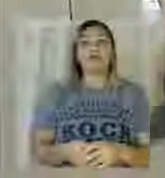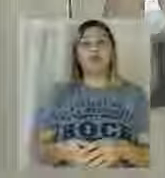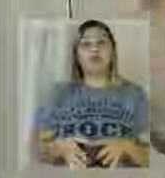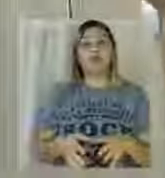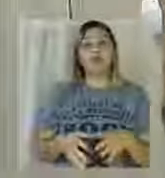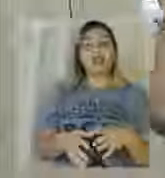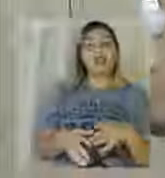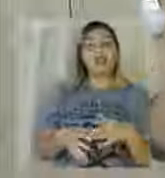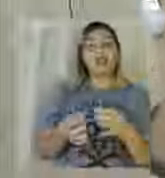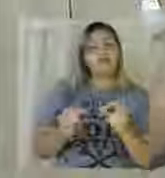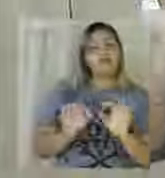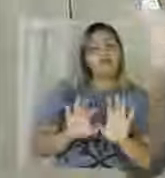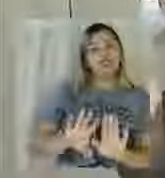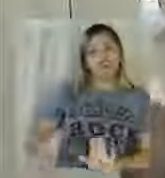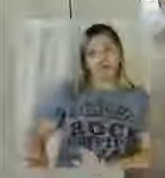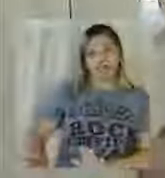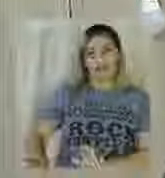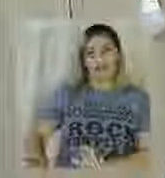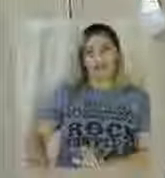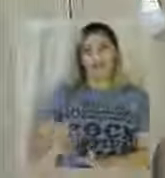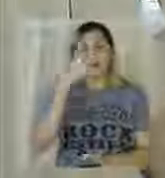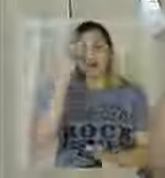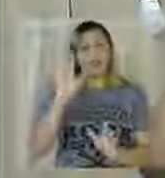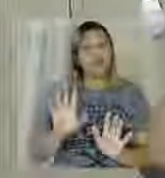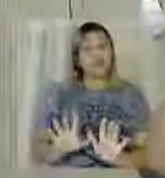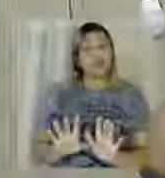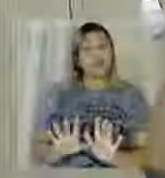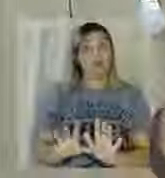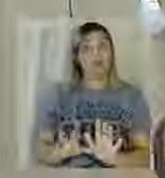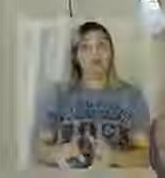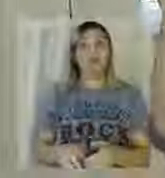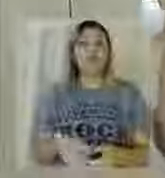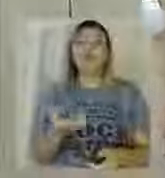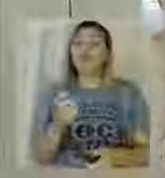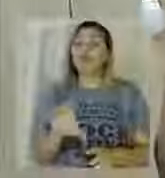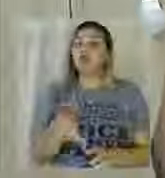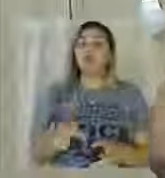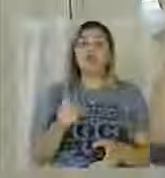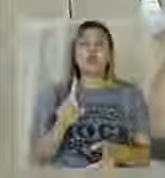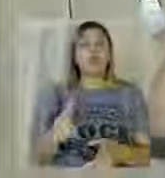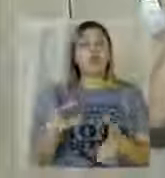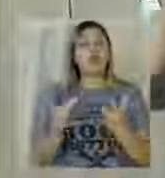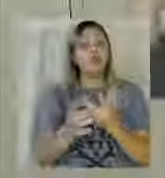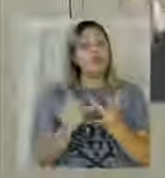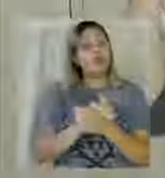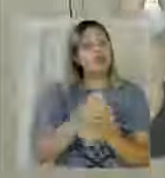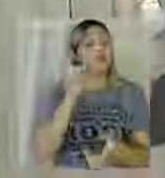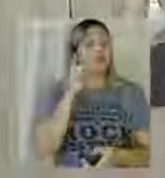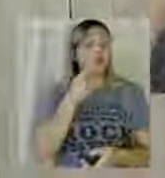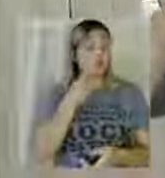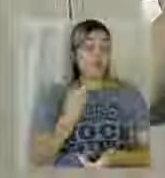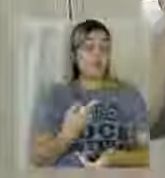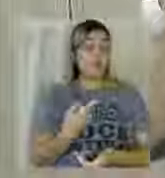à vontade, mas não queria, não. Já me casei com um surdo.